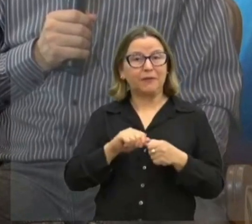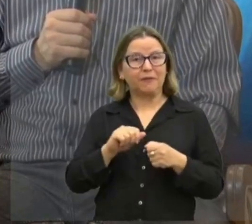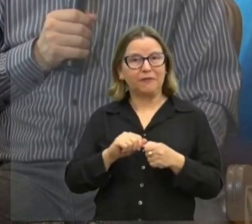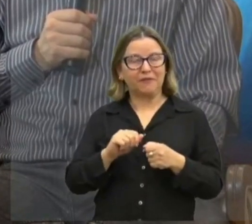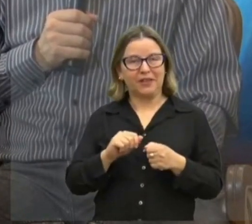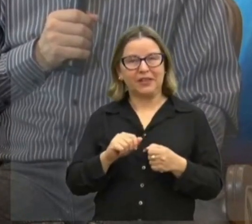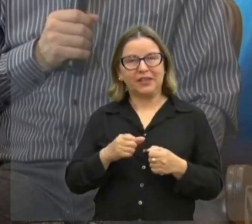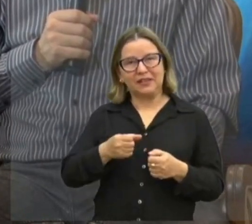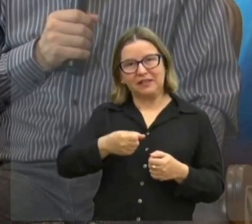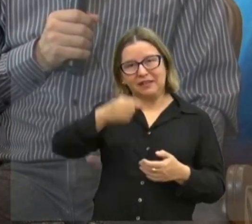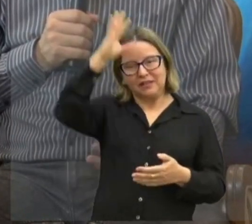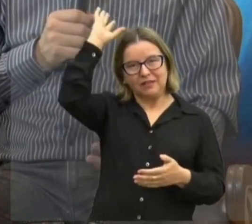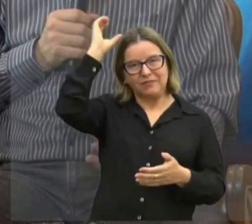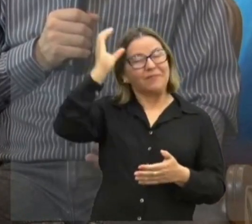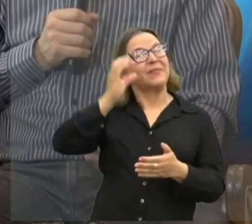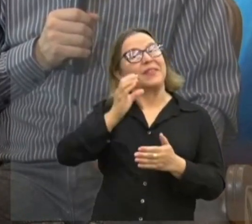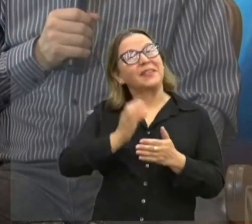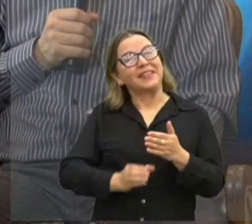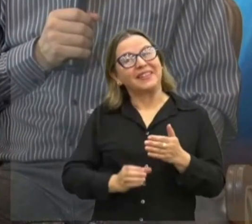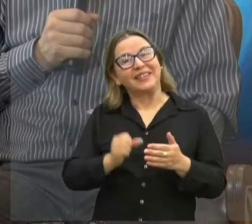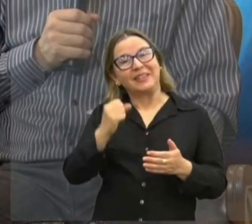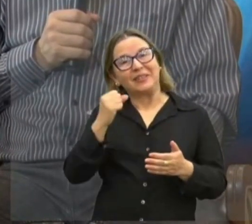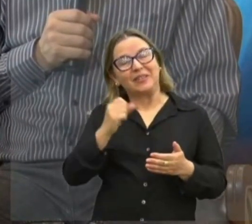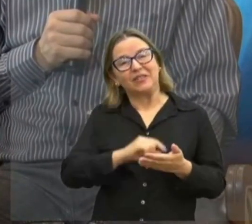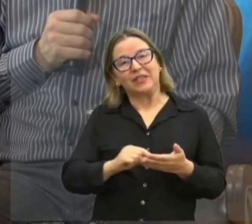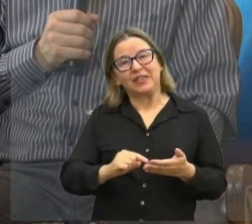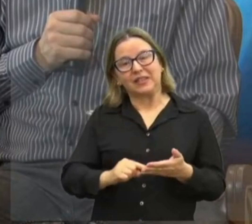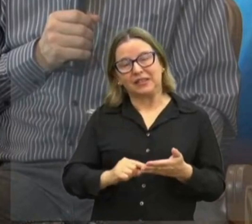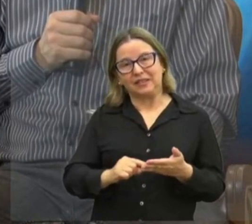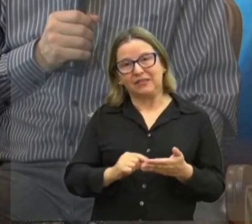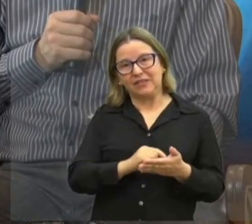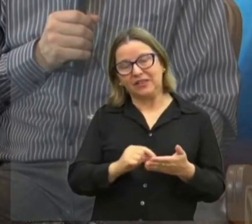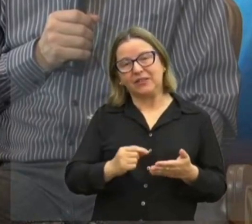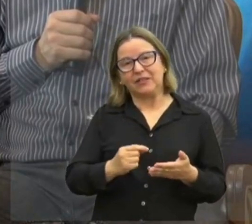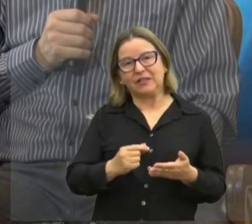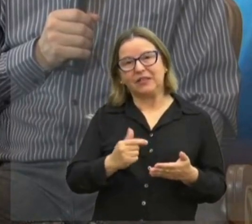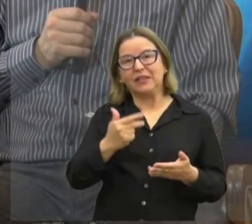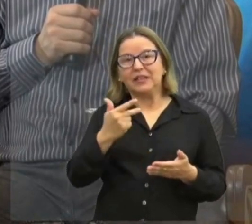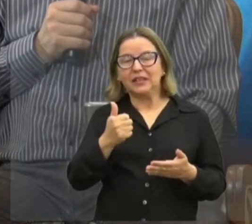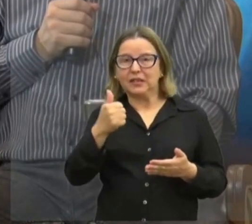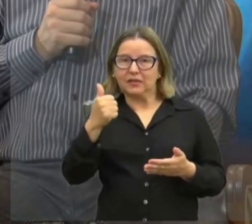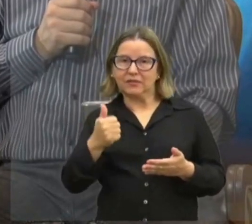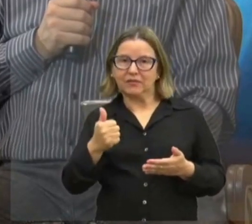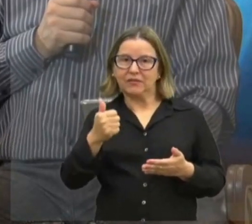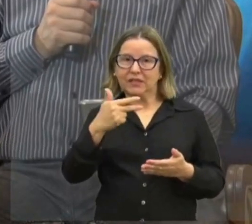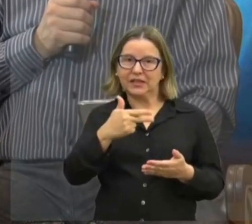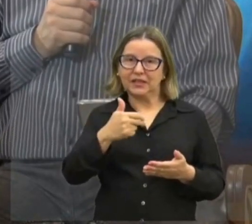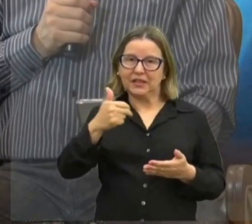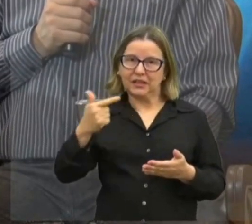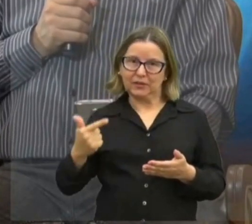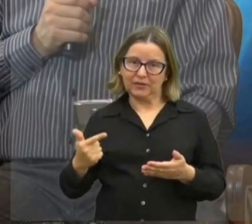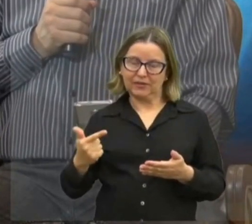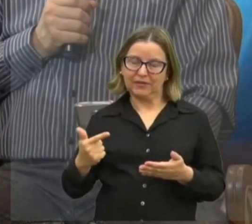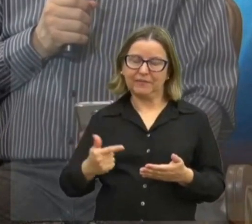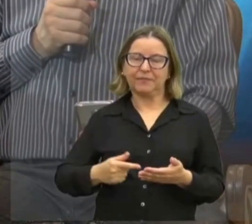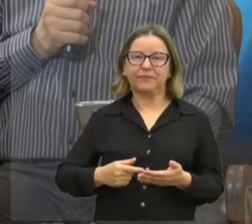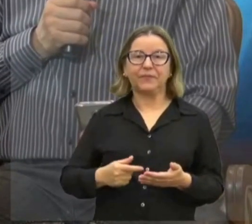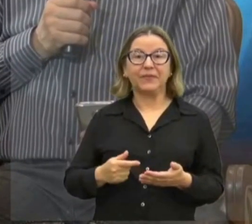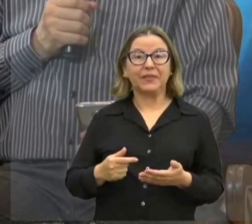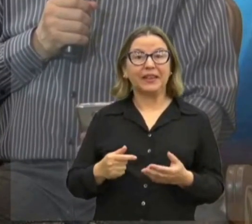8, versículos 31 e 32. Na verdade, são